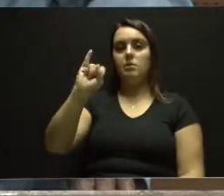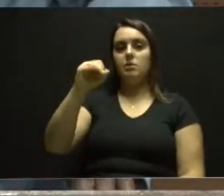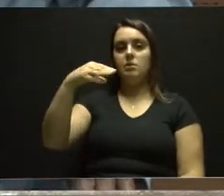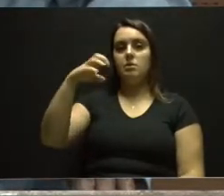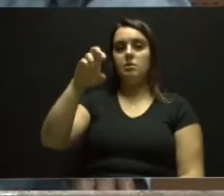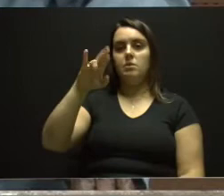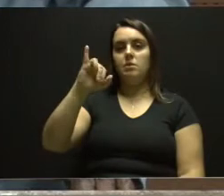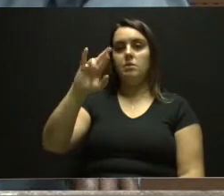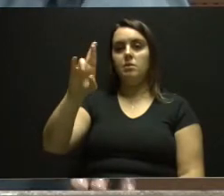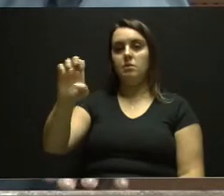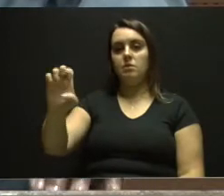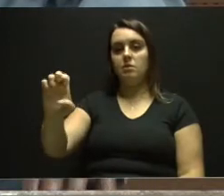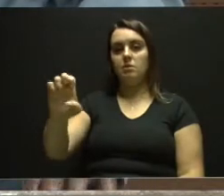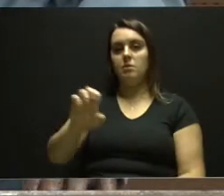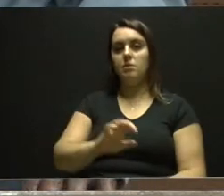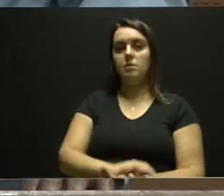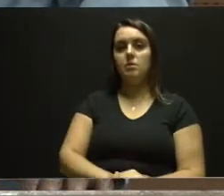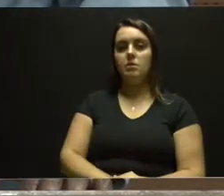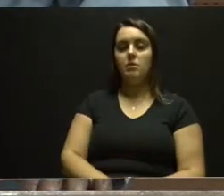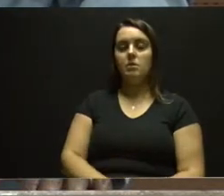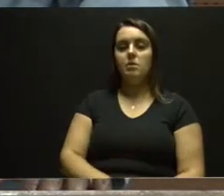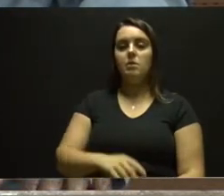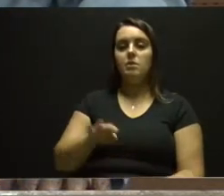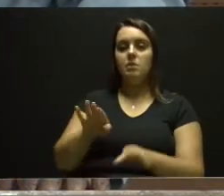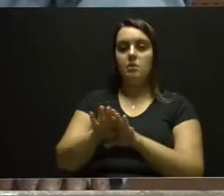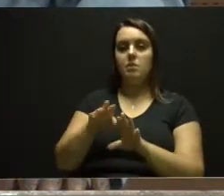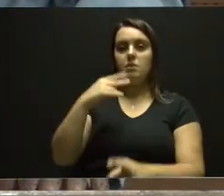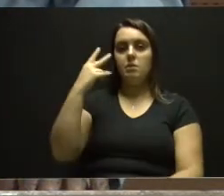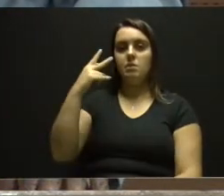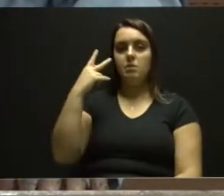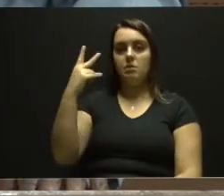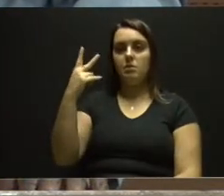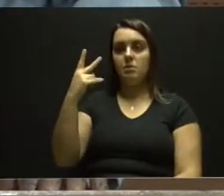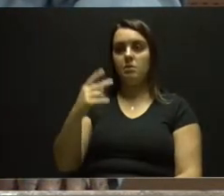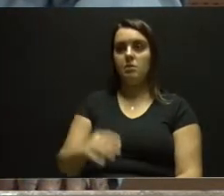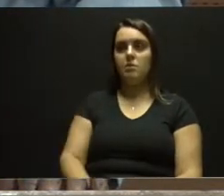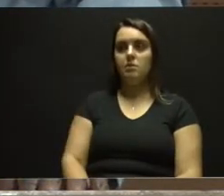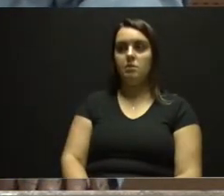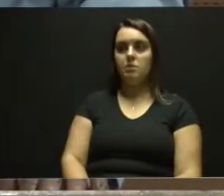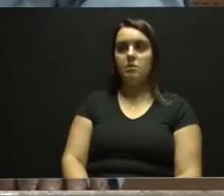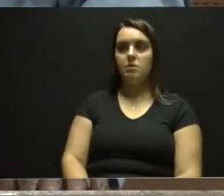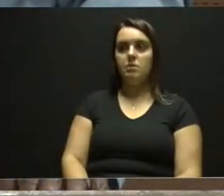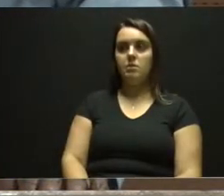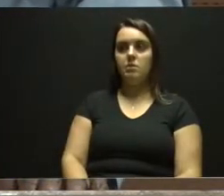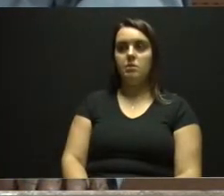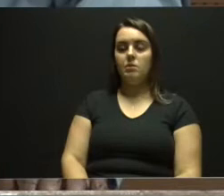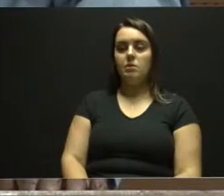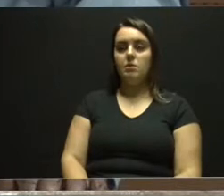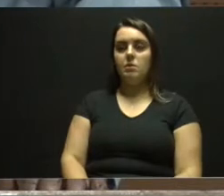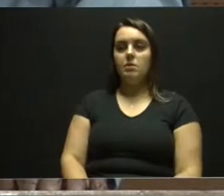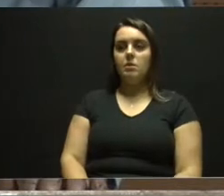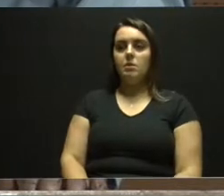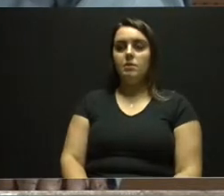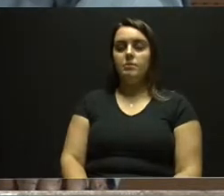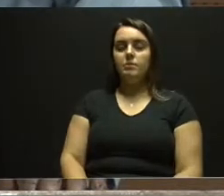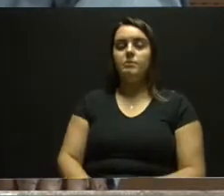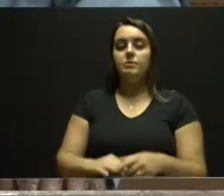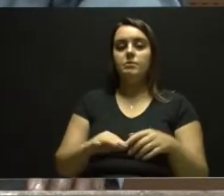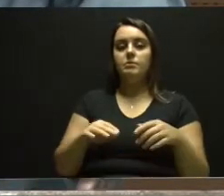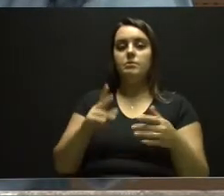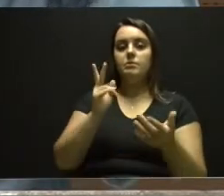abreu e o vereador os conoratto sempre que nós dirigimos